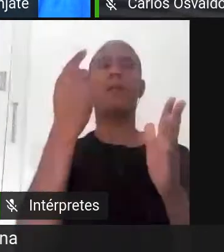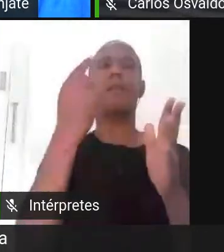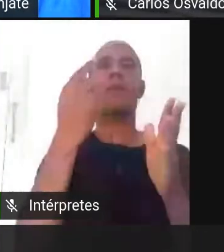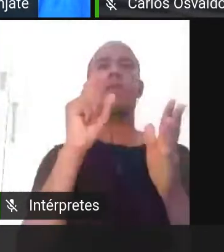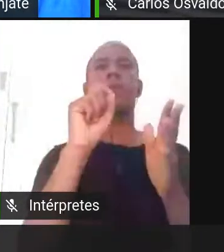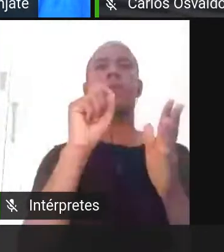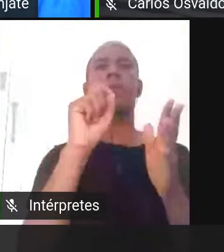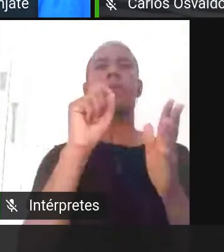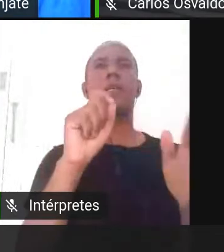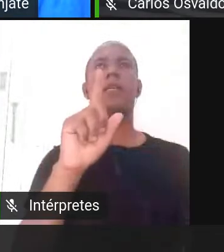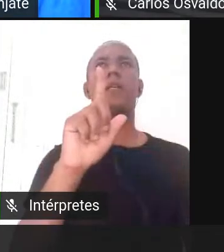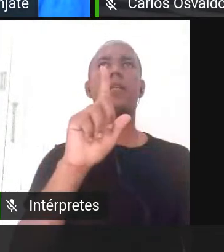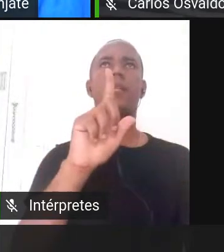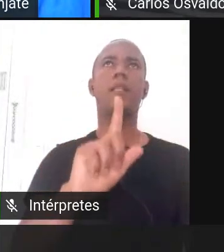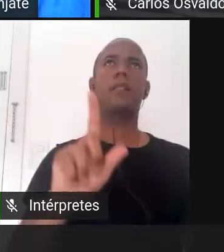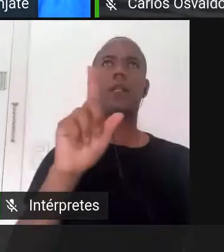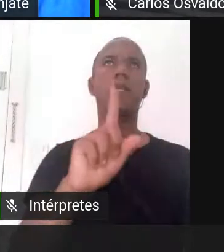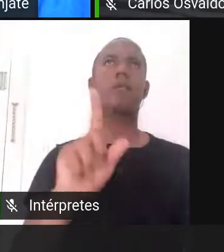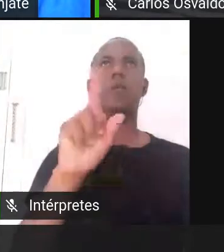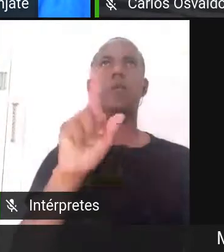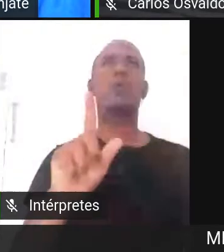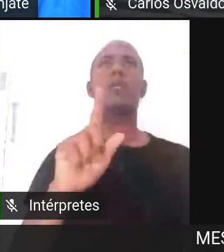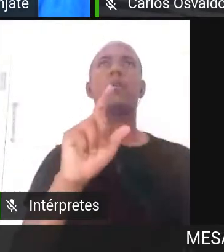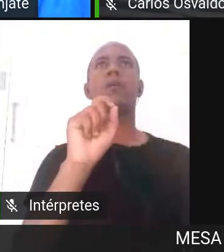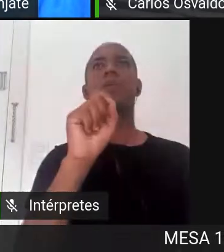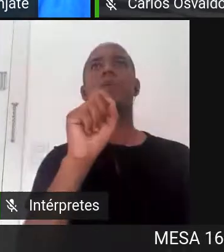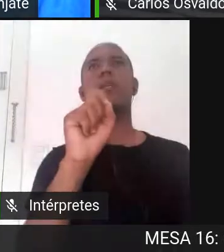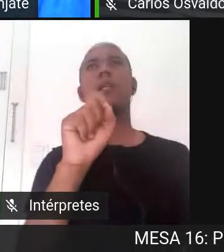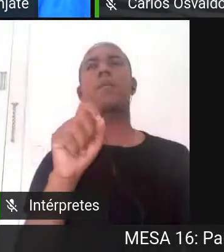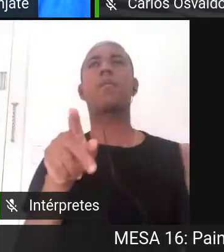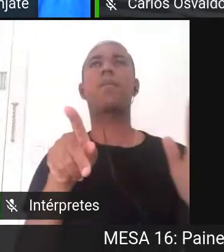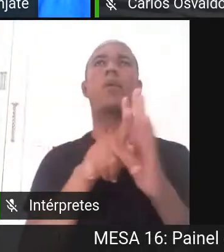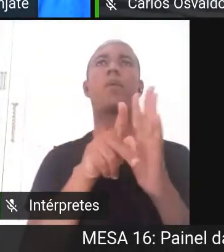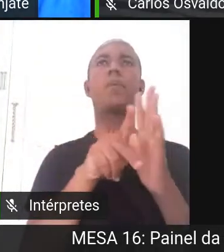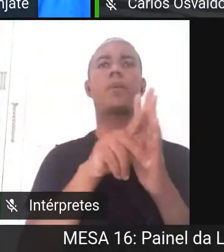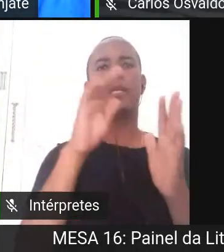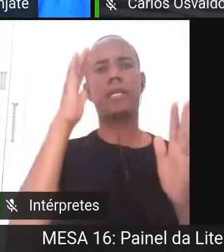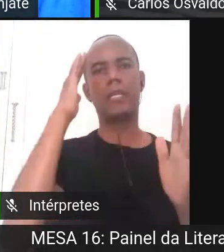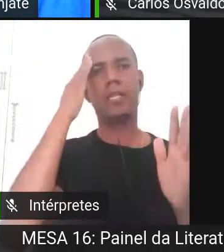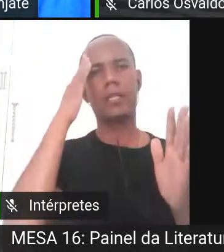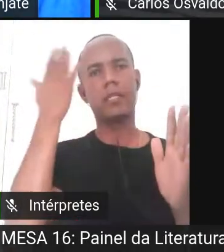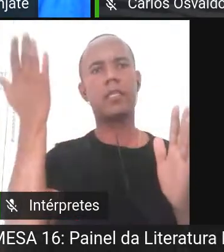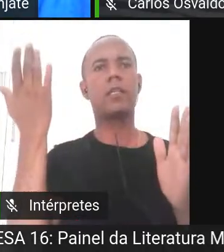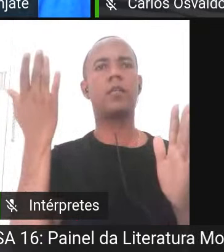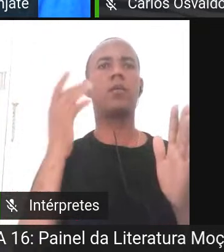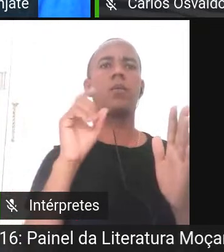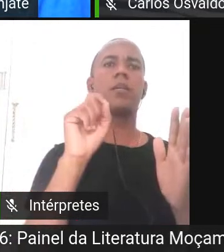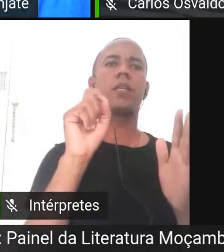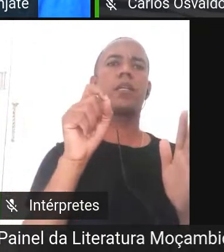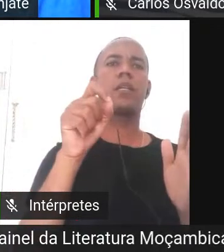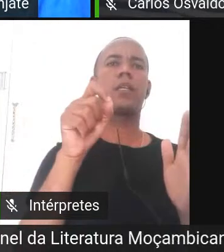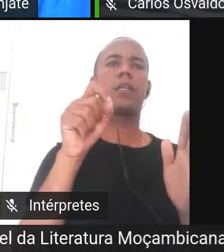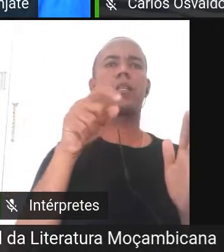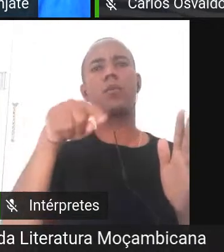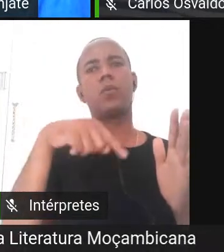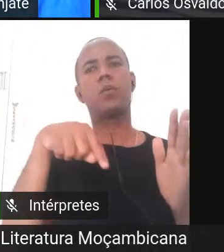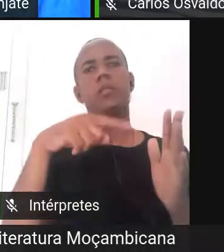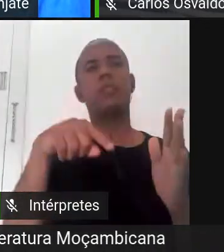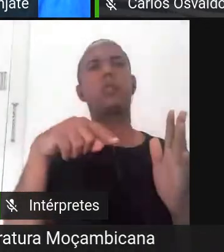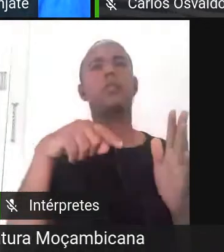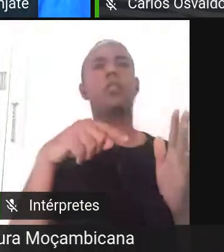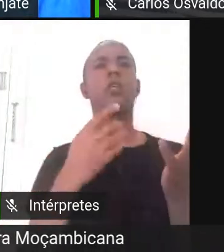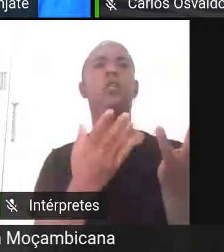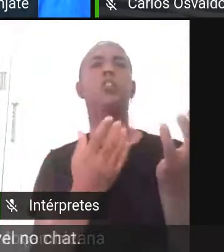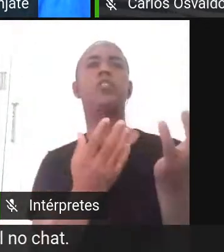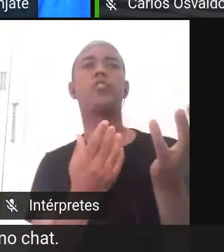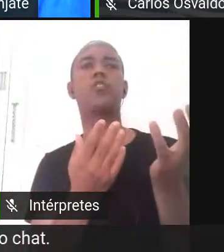literatura por si só já é um conceito colonial, como nós entendemos hoje, é um conceito colonial. E quando nós dizemos que a nossa literatura é uma literatura muito jovem, bebê,